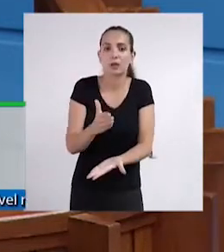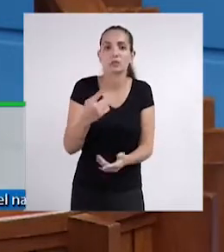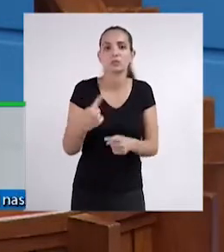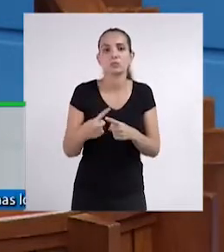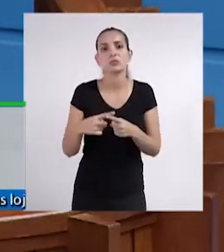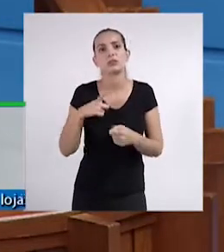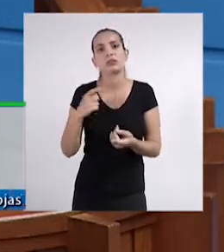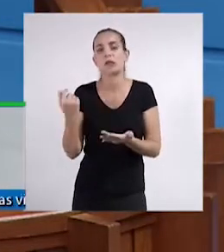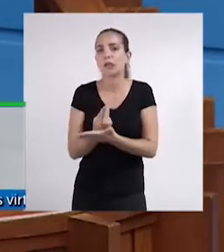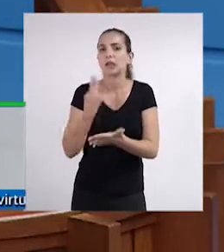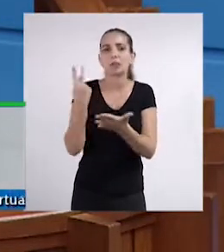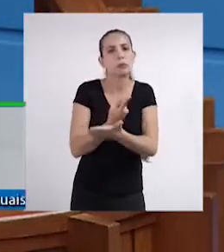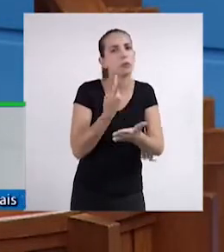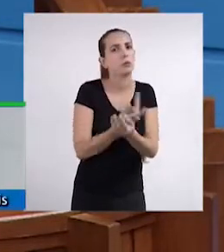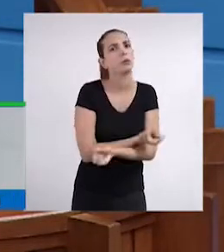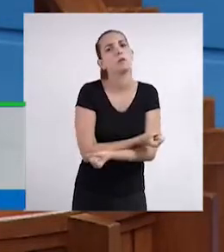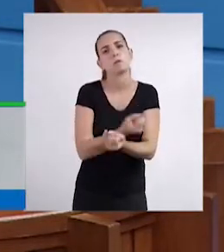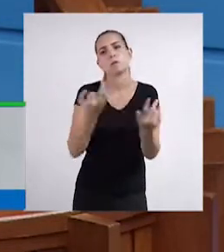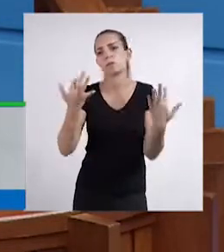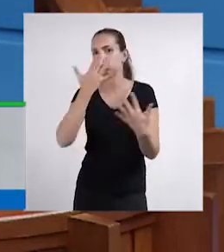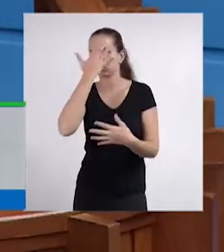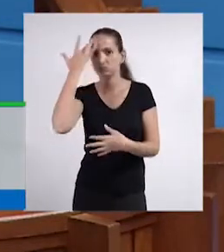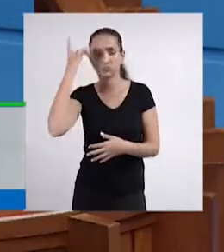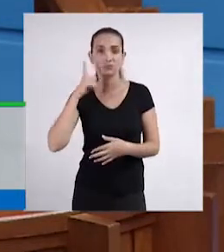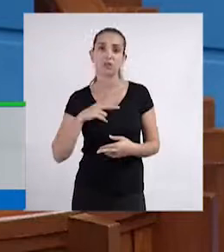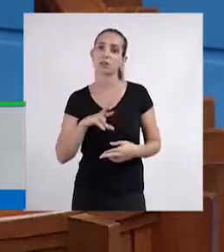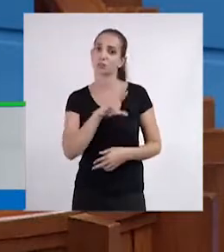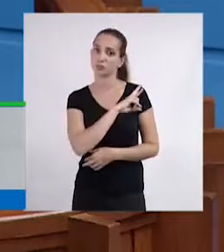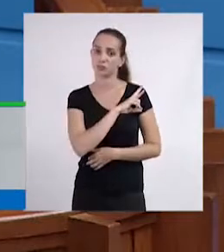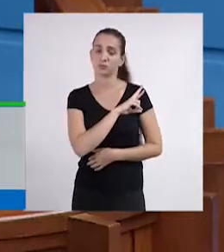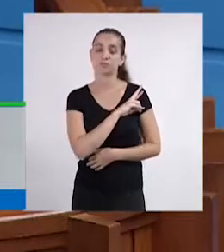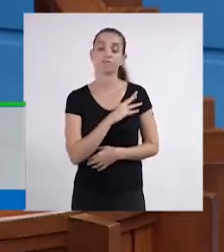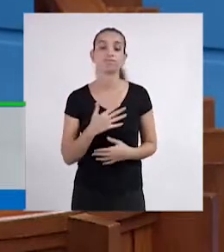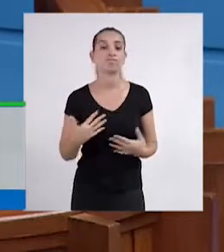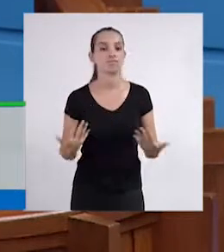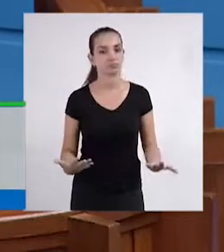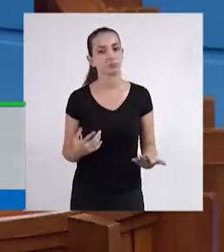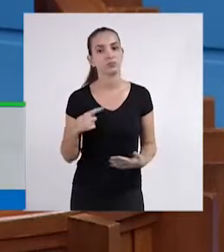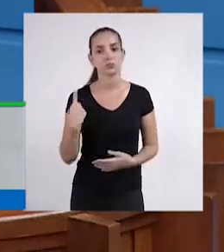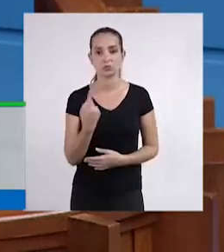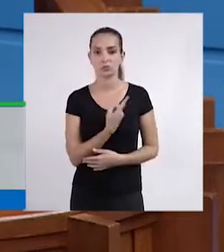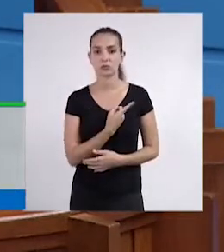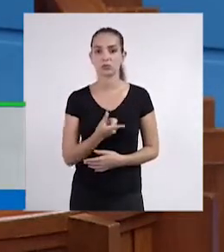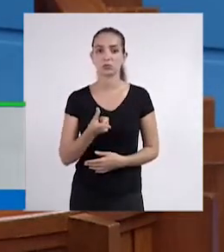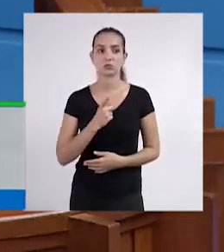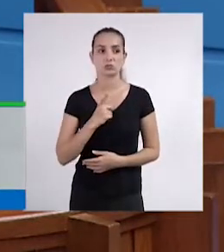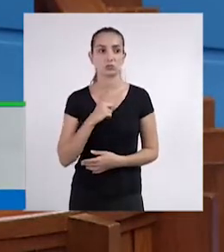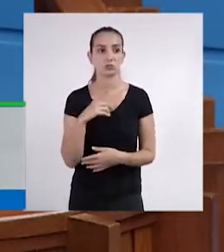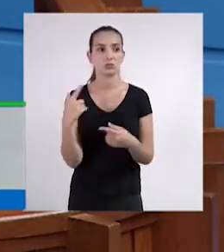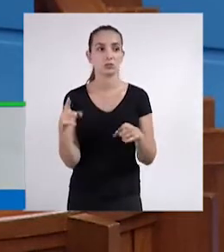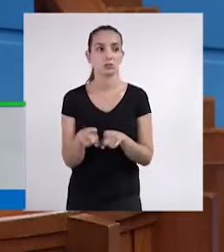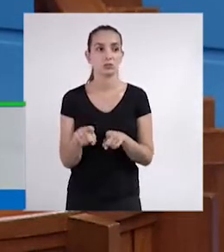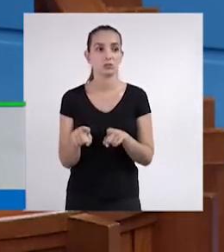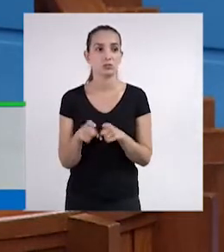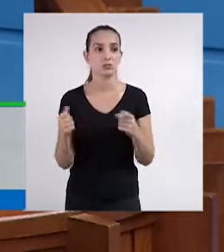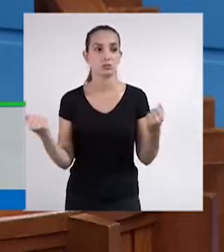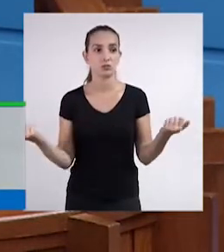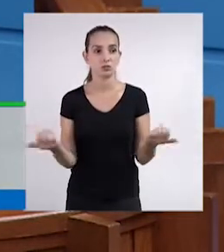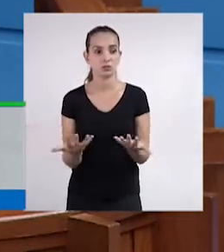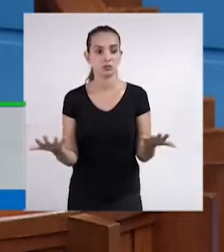erros de várias pessoas que são responsáveis por isso. Nós temos também ultimamente